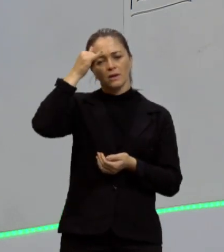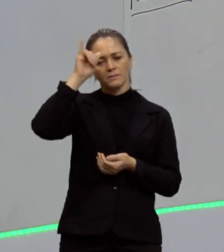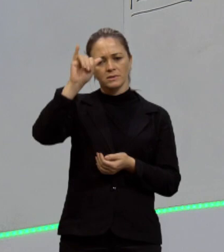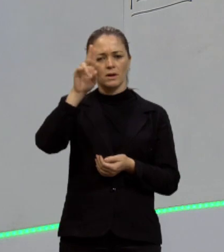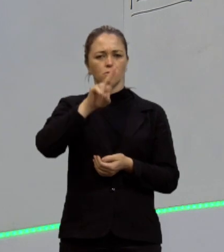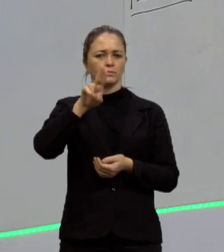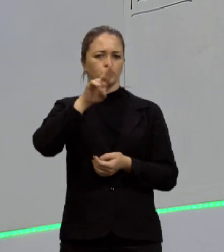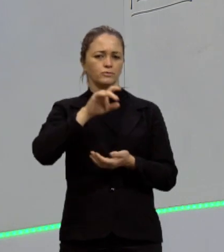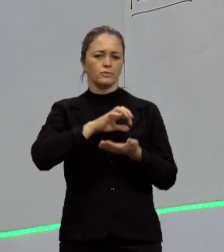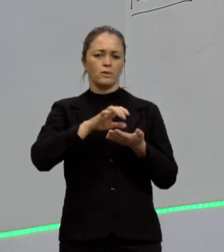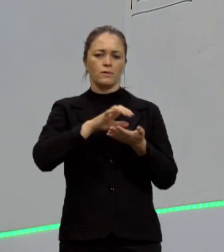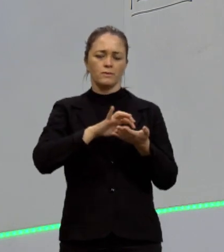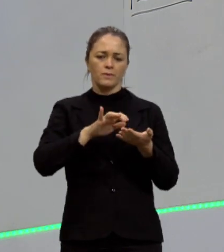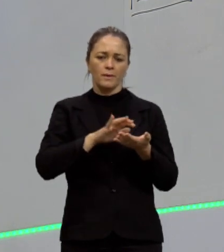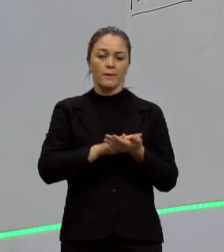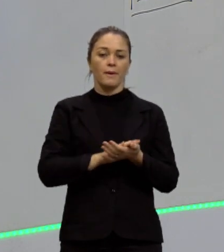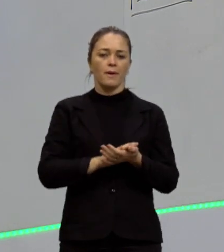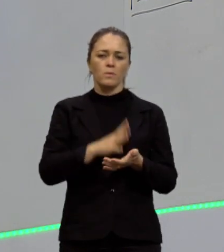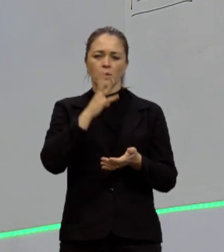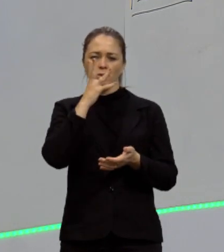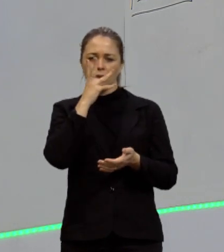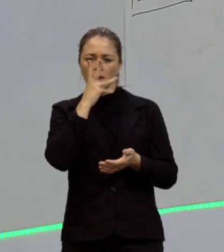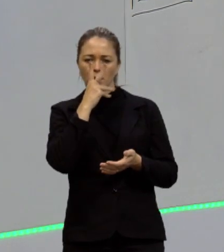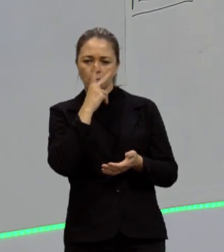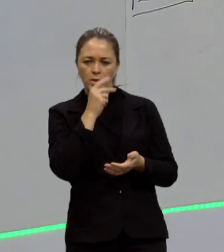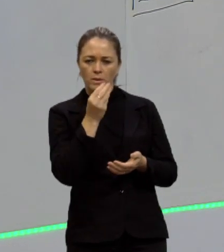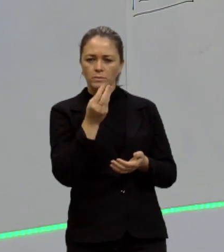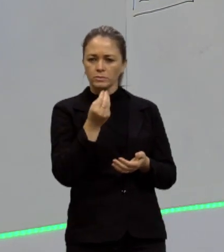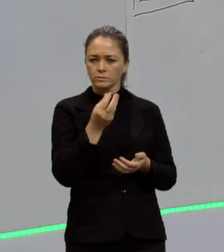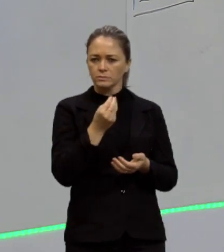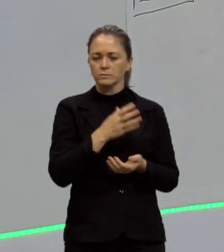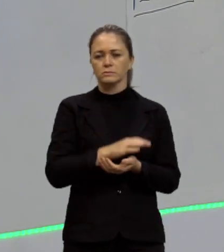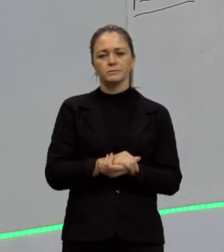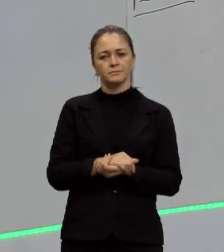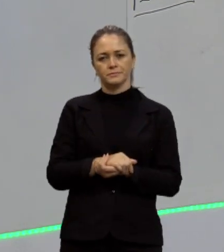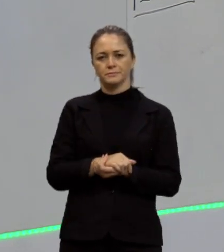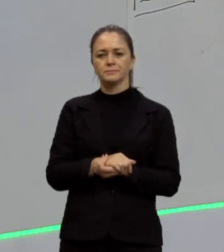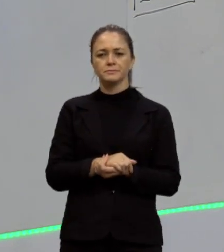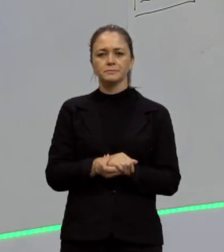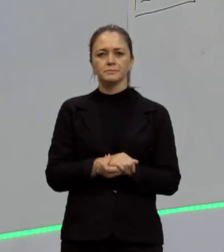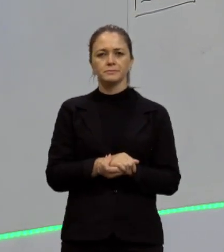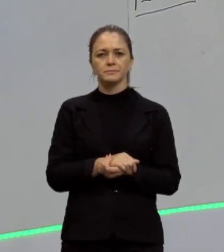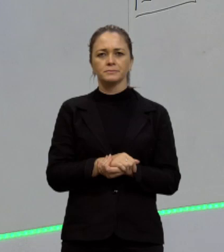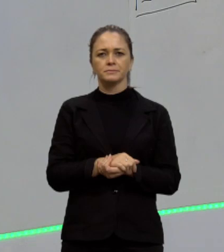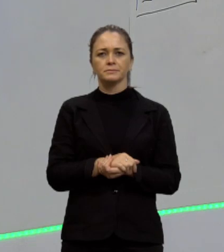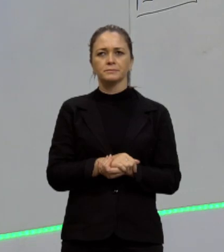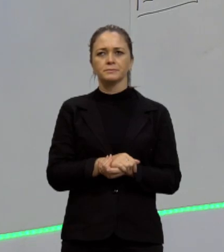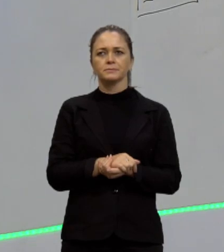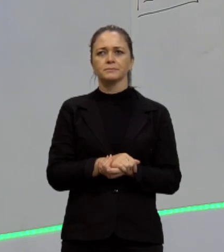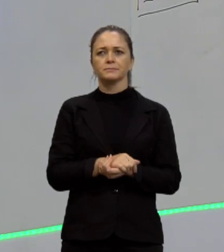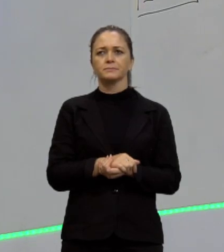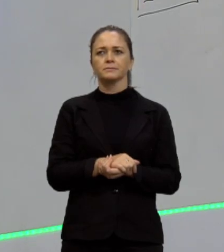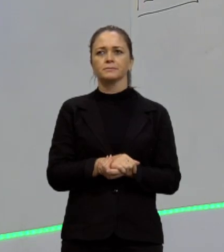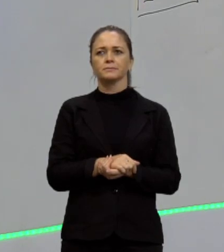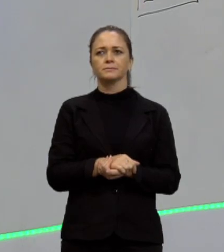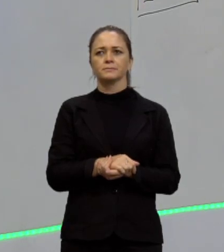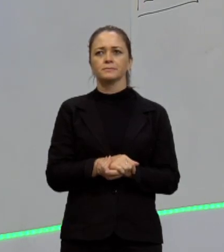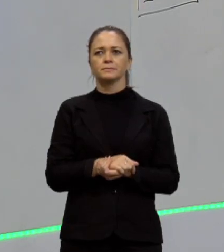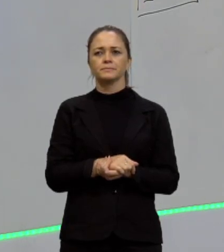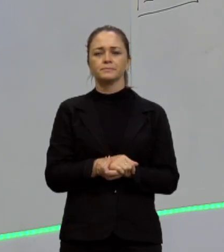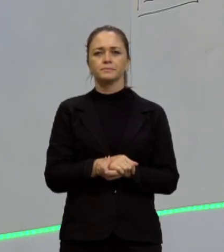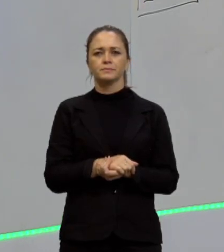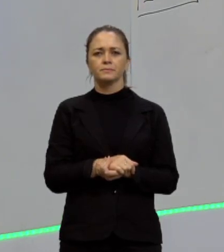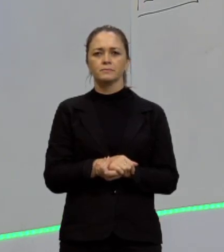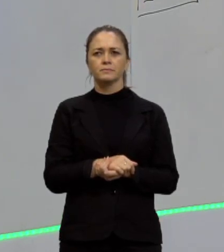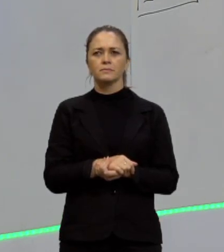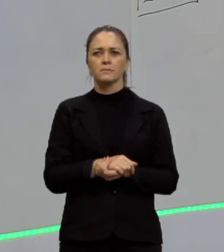calculadora e evitar que esse cálculo não seja feito, porque é um cálculo grande. Tá bom? Então, vamos lá.